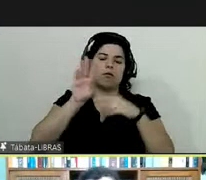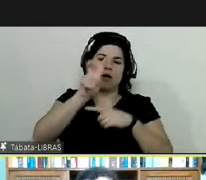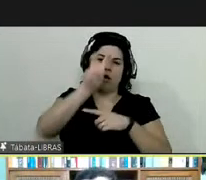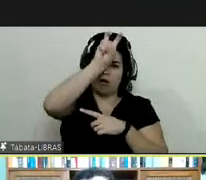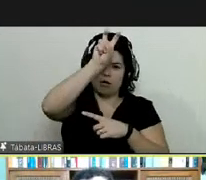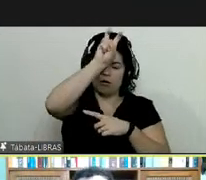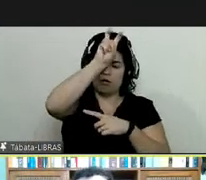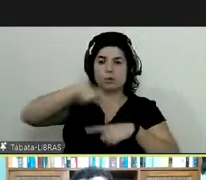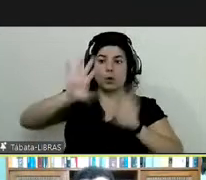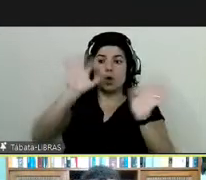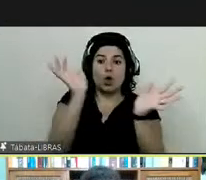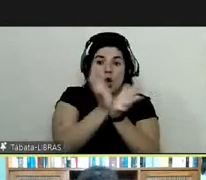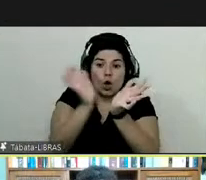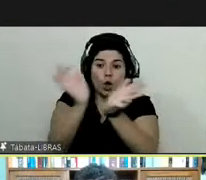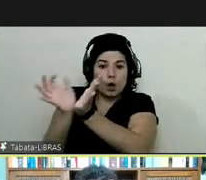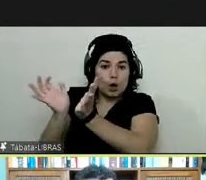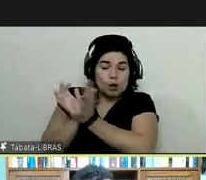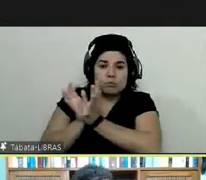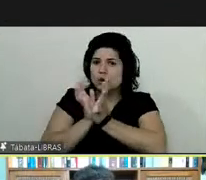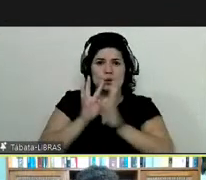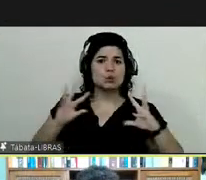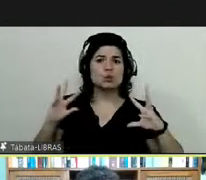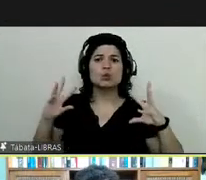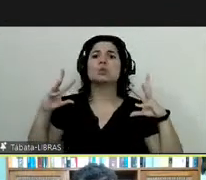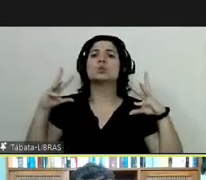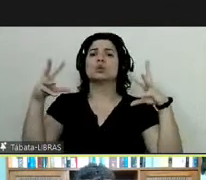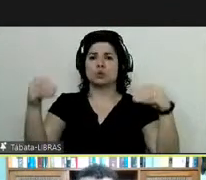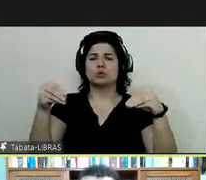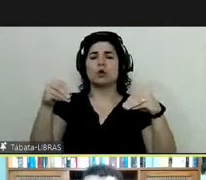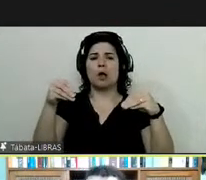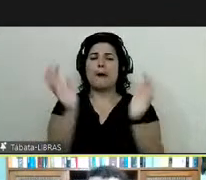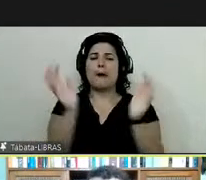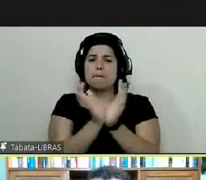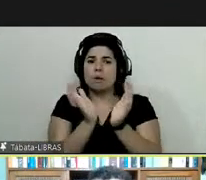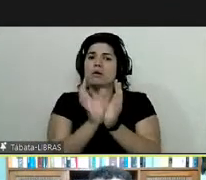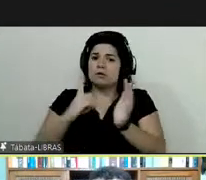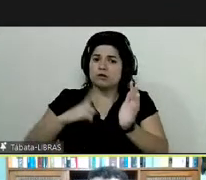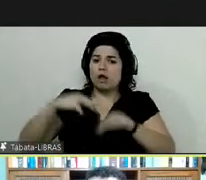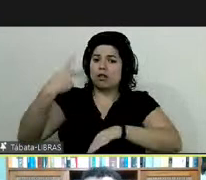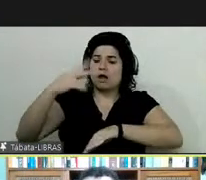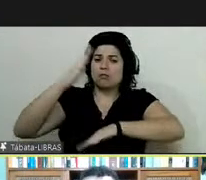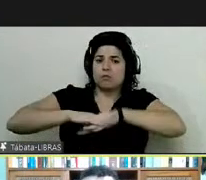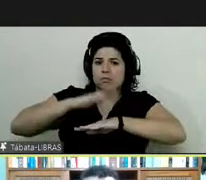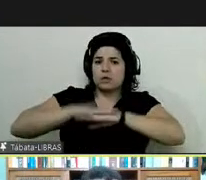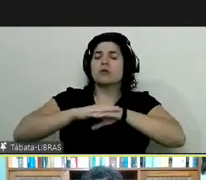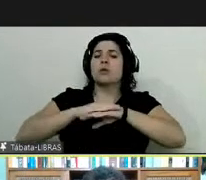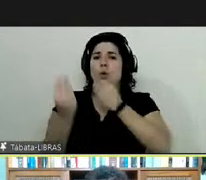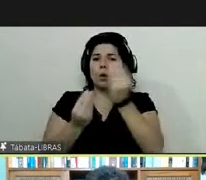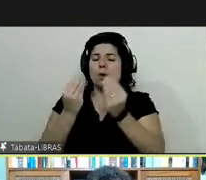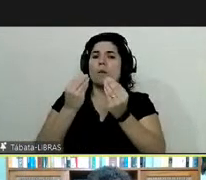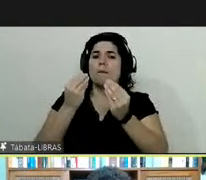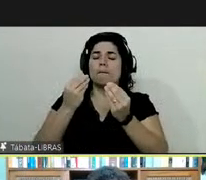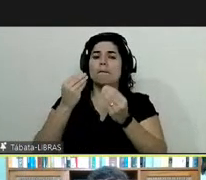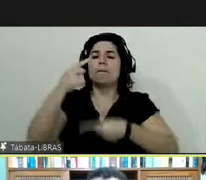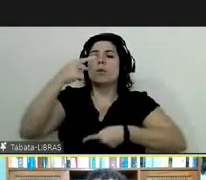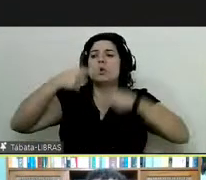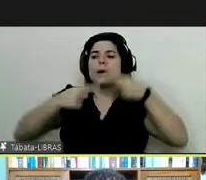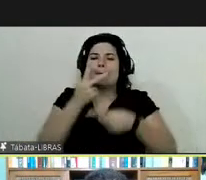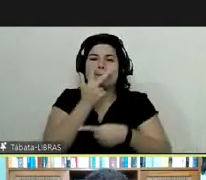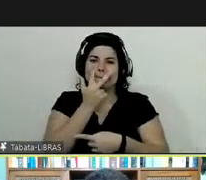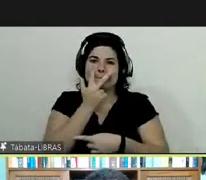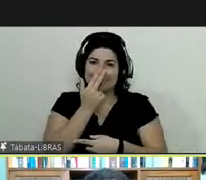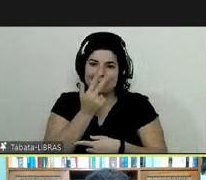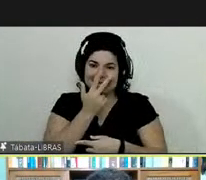egípcios todas essas grandes civilizações todas essas grandes sociedades tinham formas de exercício do poder político que mais se